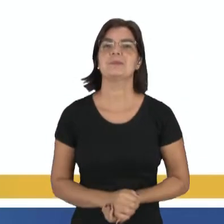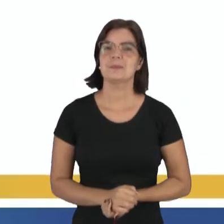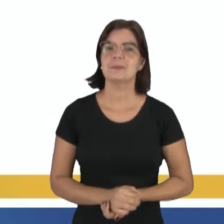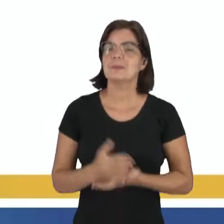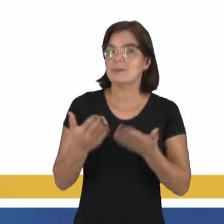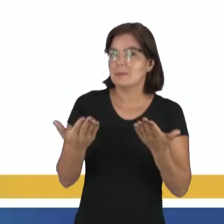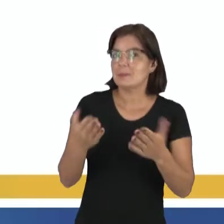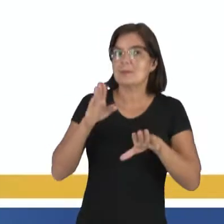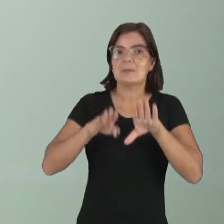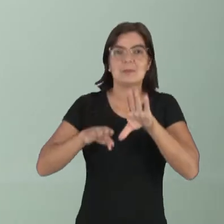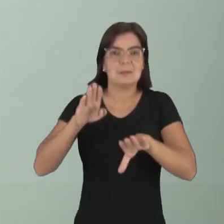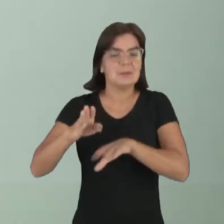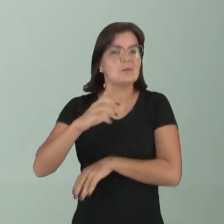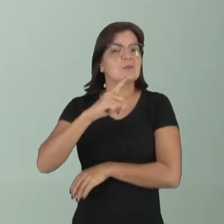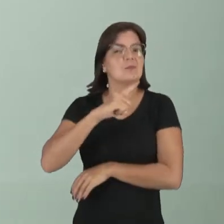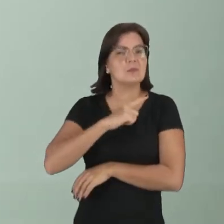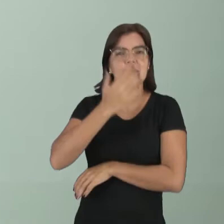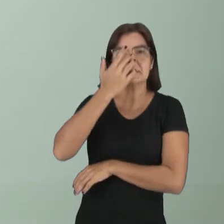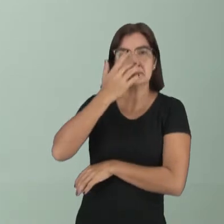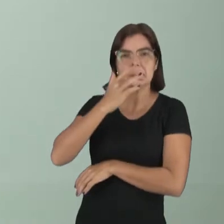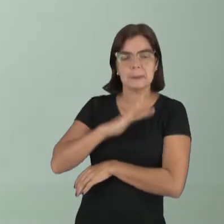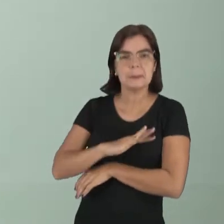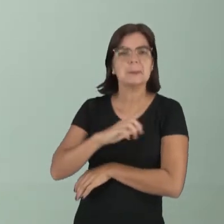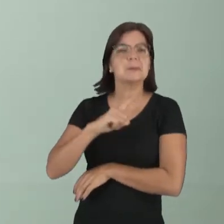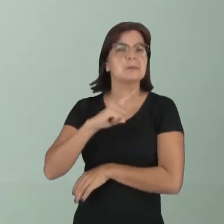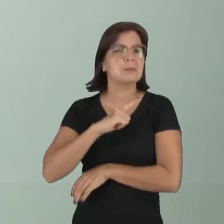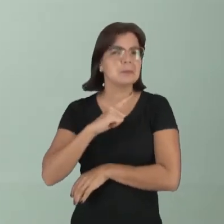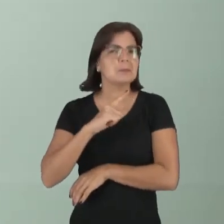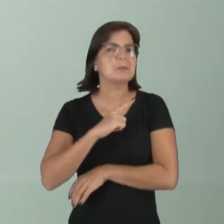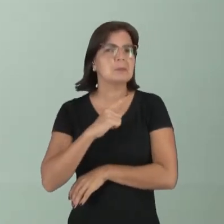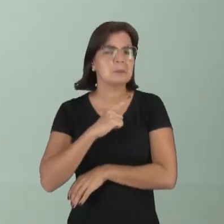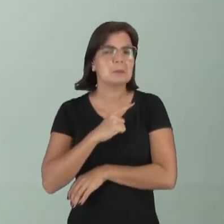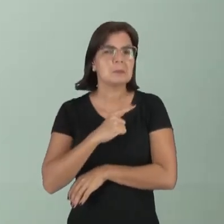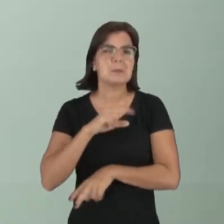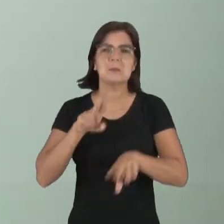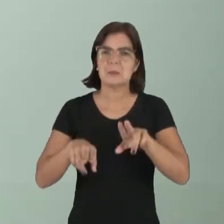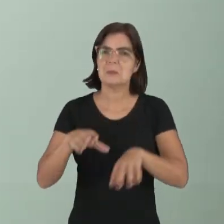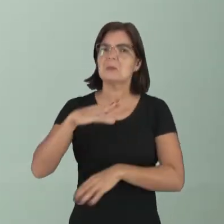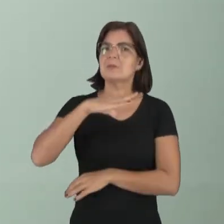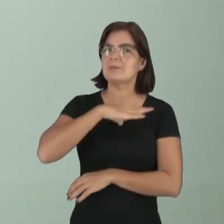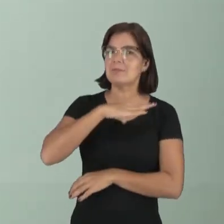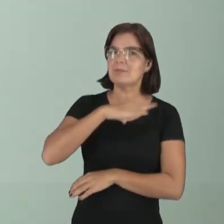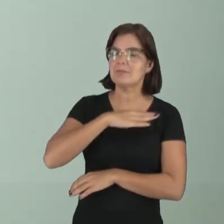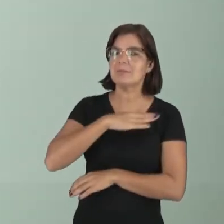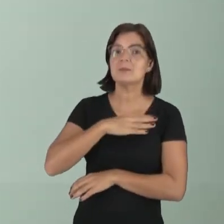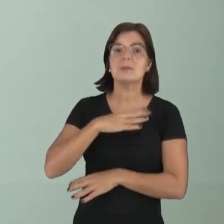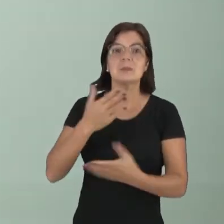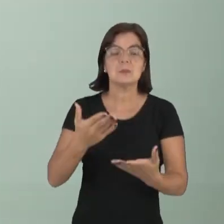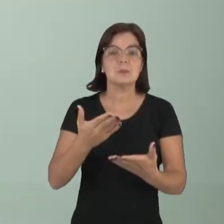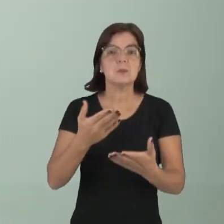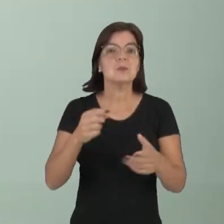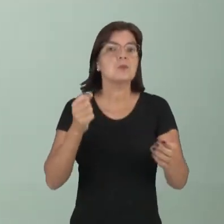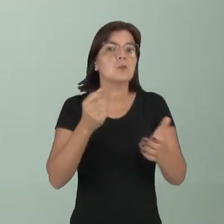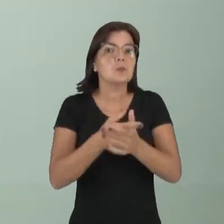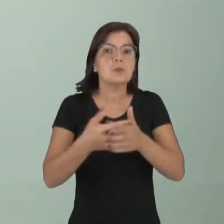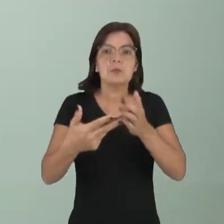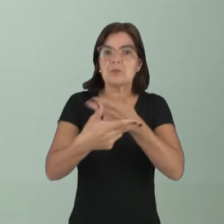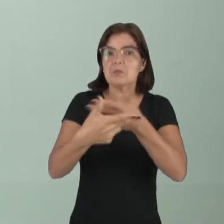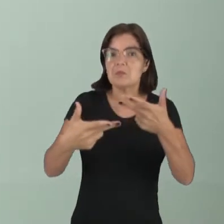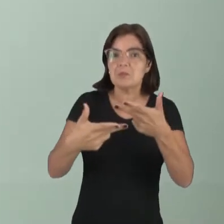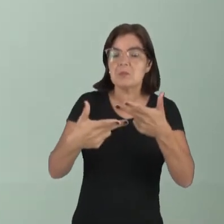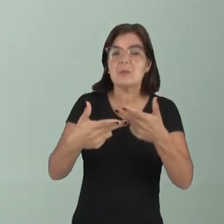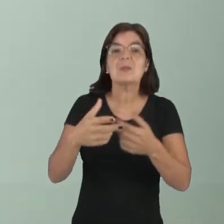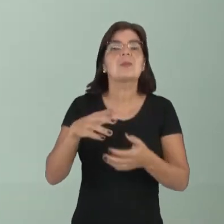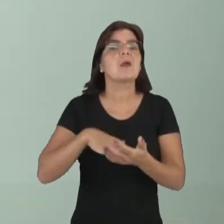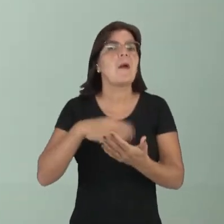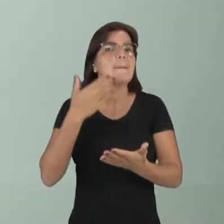indústrias. Às vezes tem crianças que estão tão presas na cidade que ela consome determinados produtos e